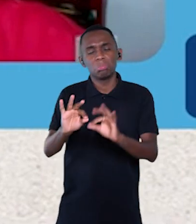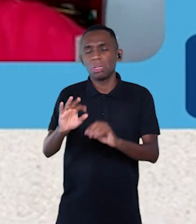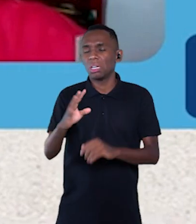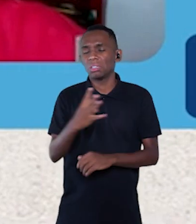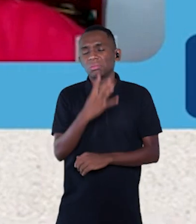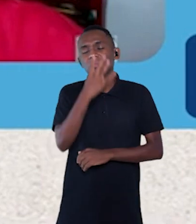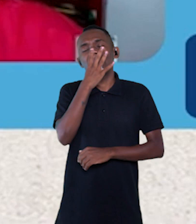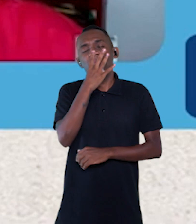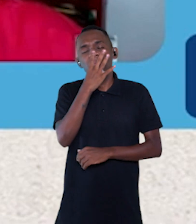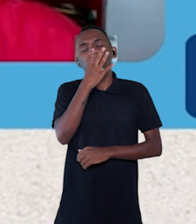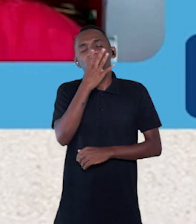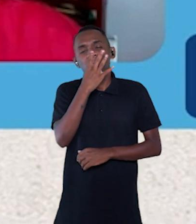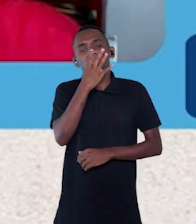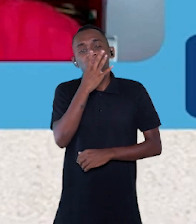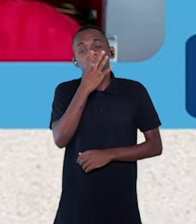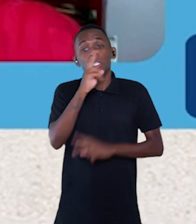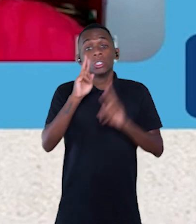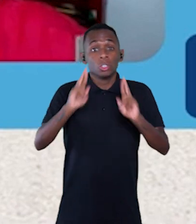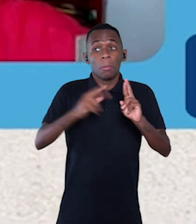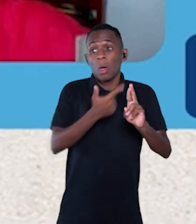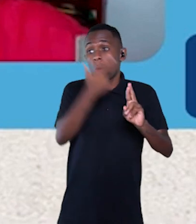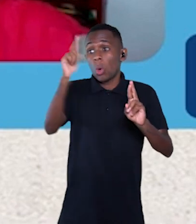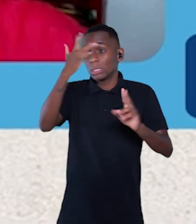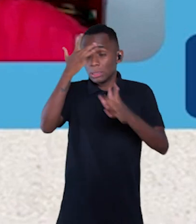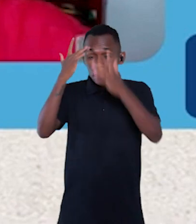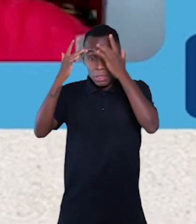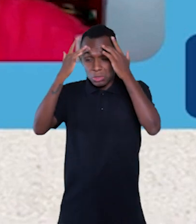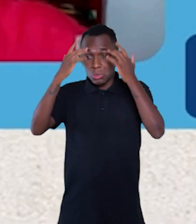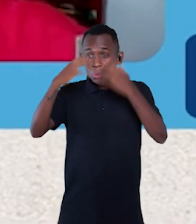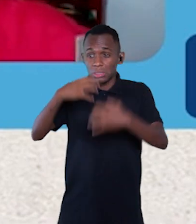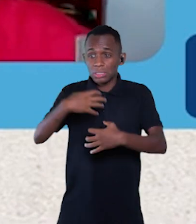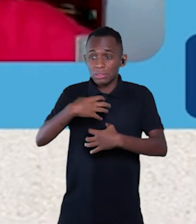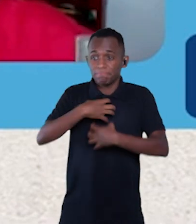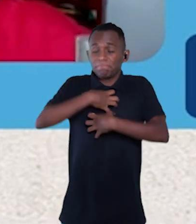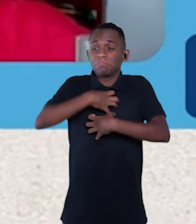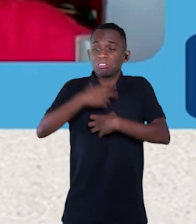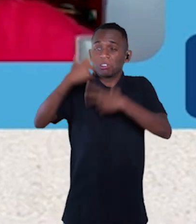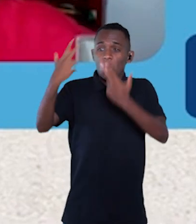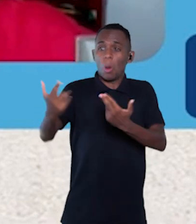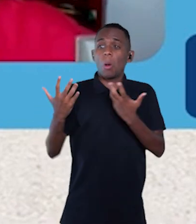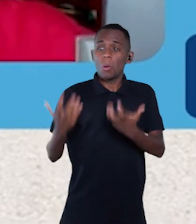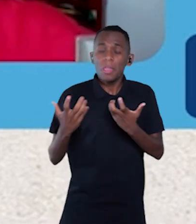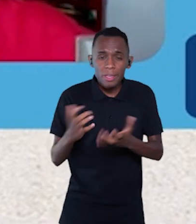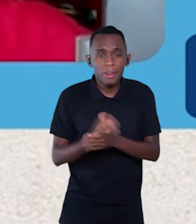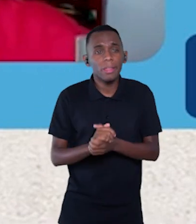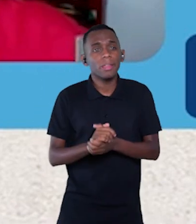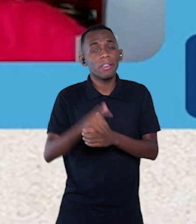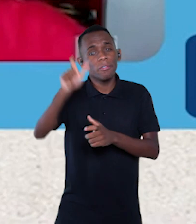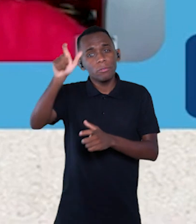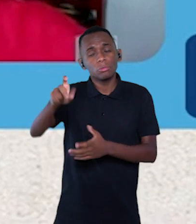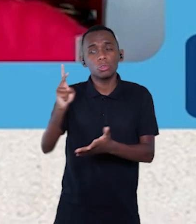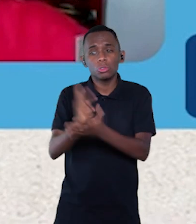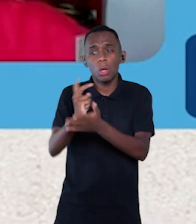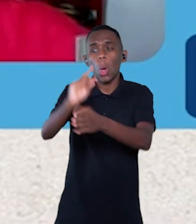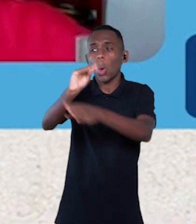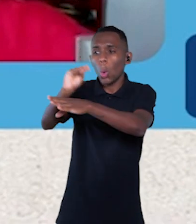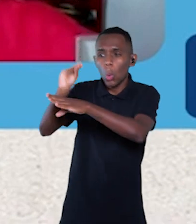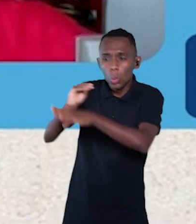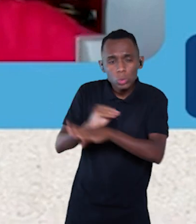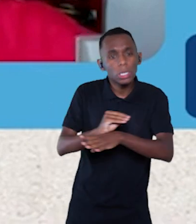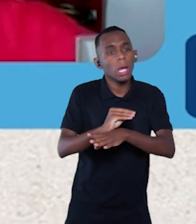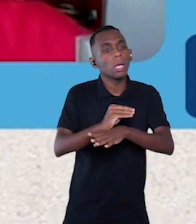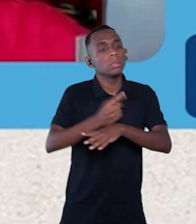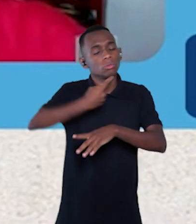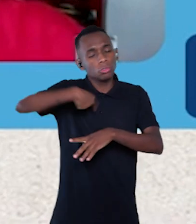incrível. Que Ai, novas gente, que Júlias se honra. inspirem em você, né? Que a gente tenha pessoas como você para cuidar do